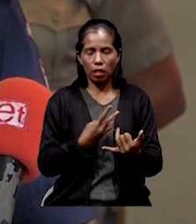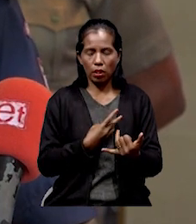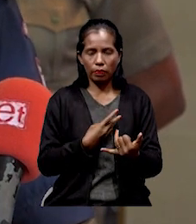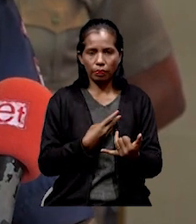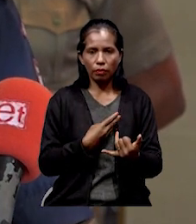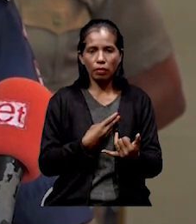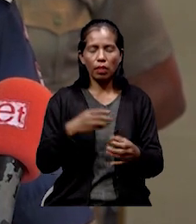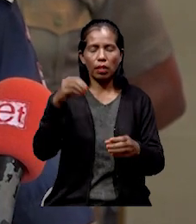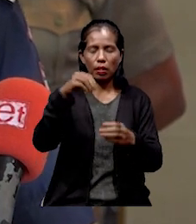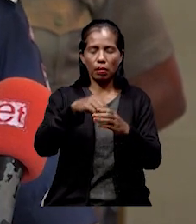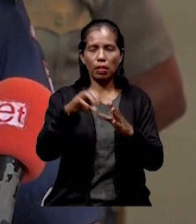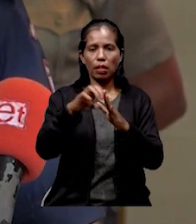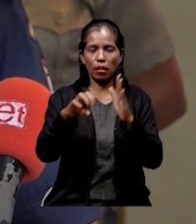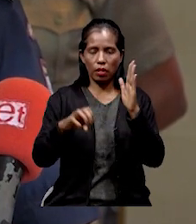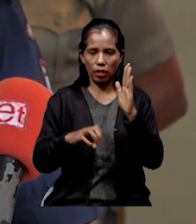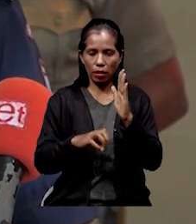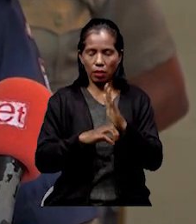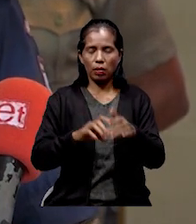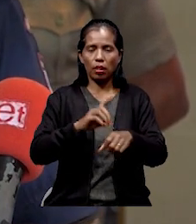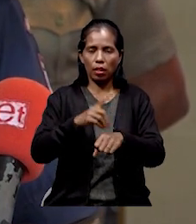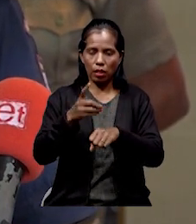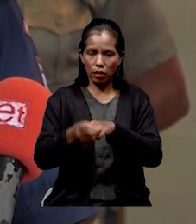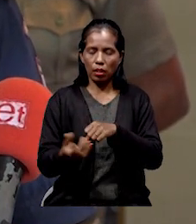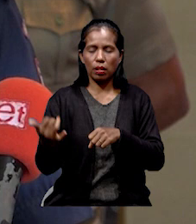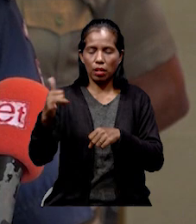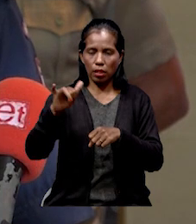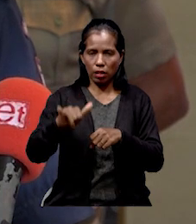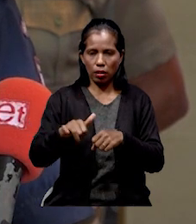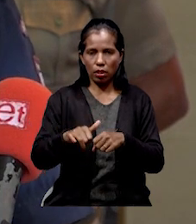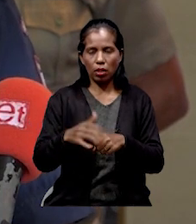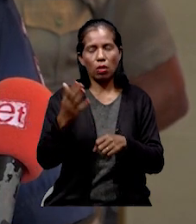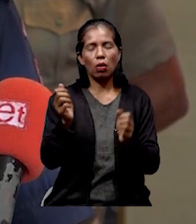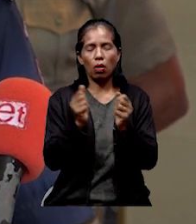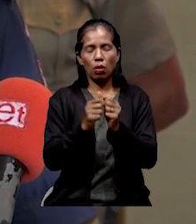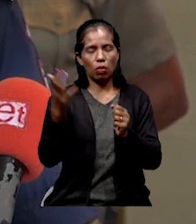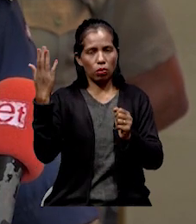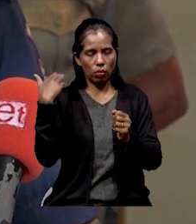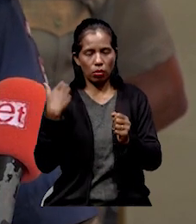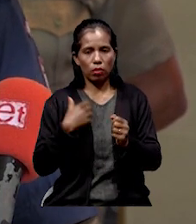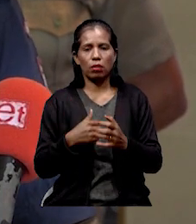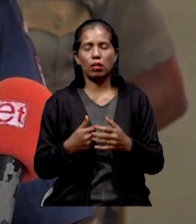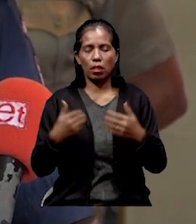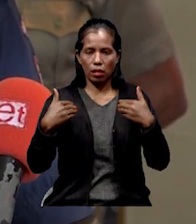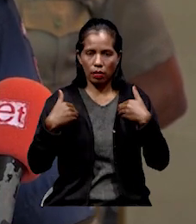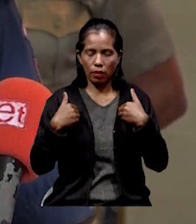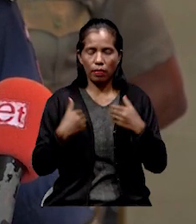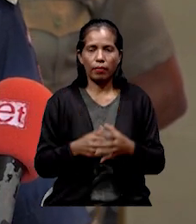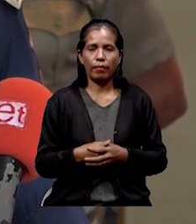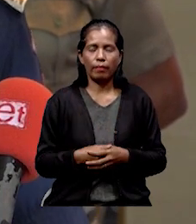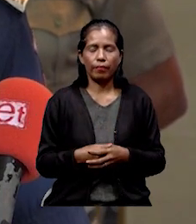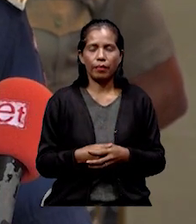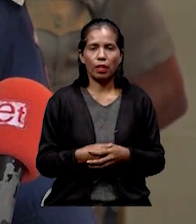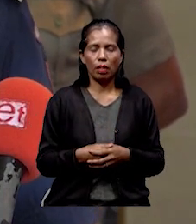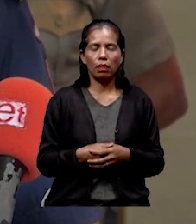estado de calamidades, desastres sira. Ho buat sira udan ani ne be iha. Iha mos